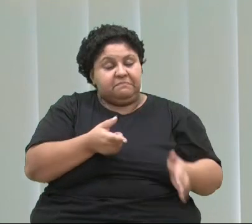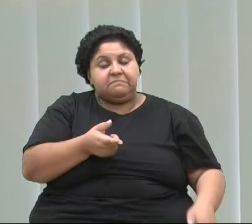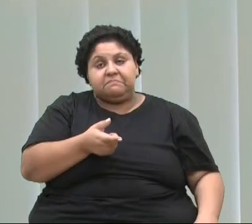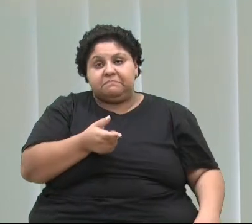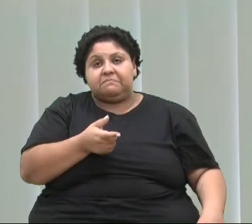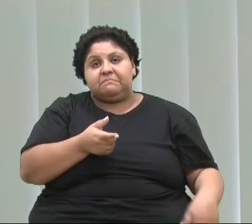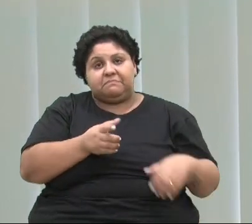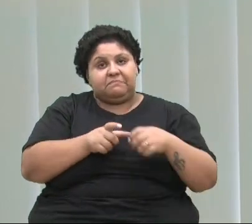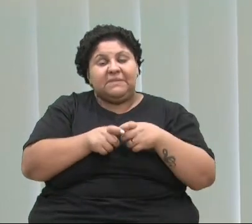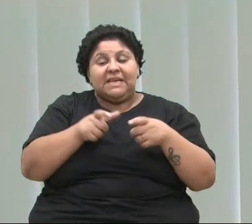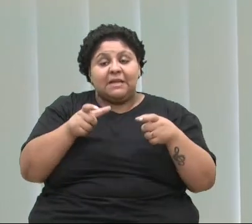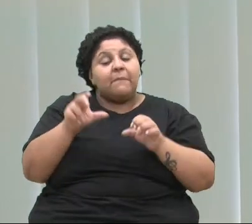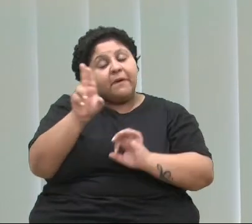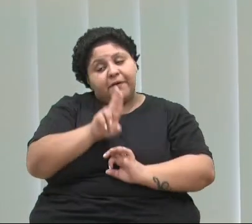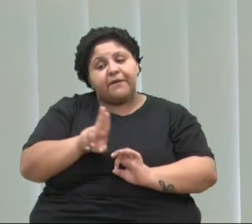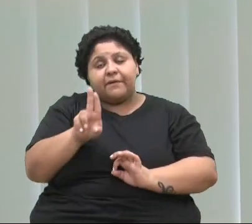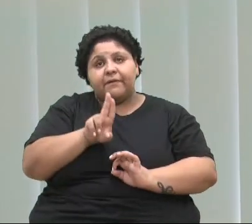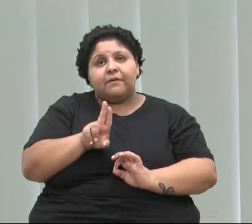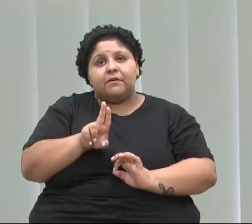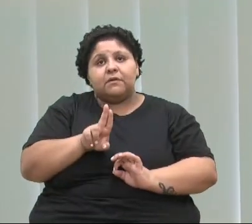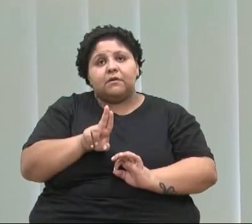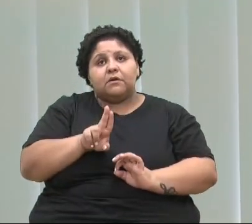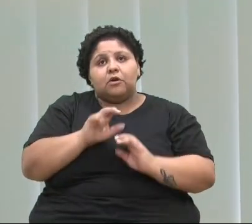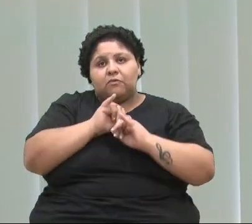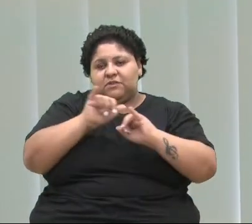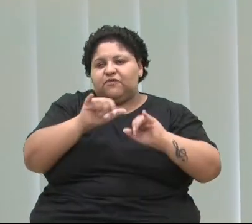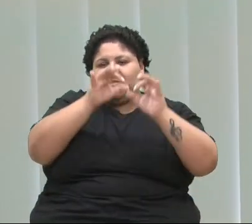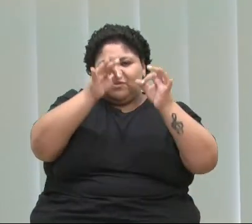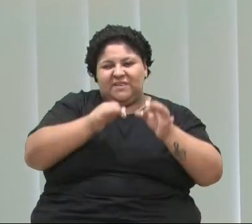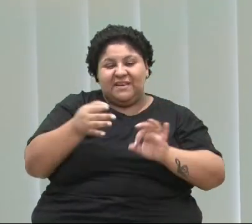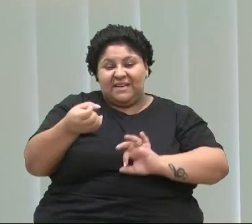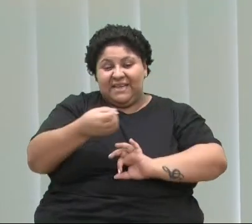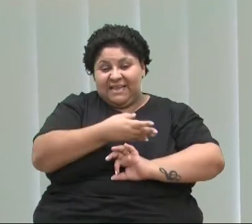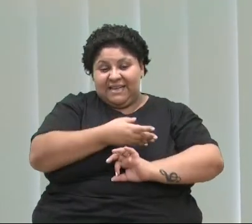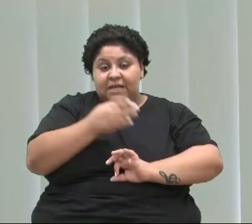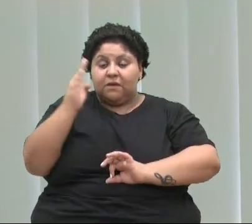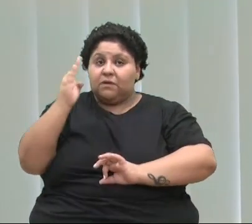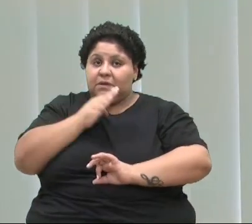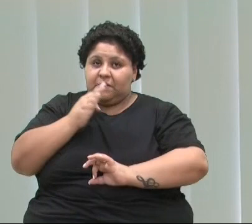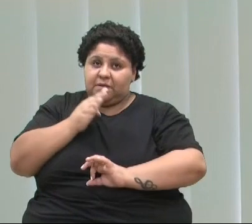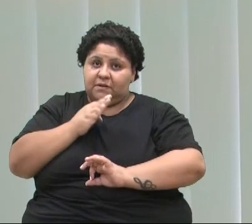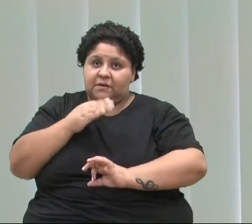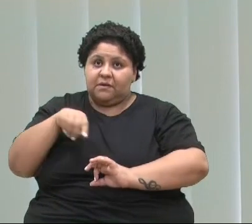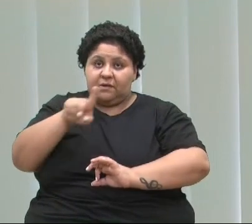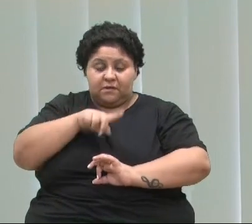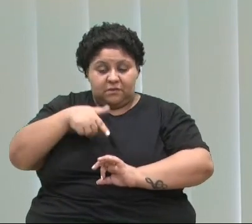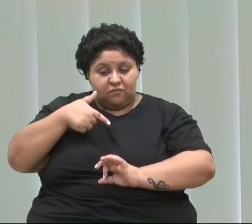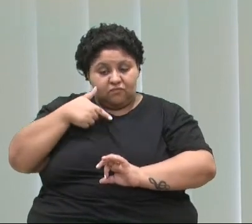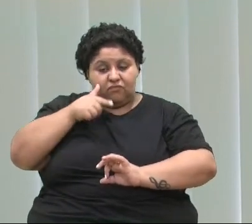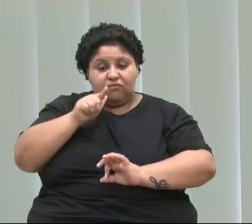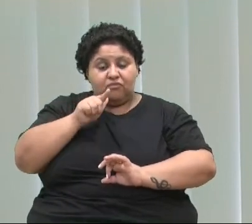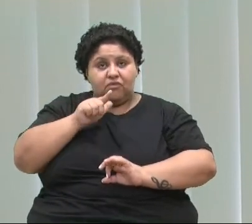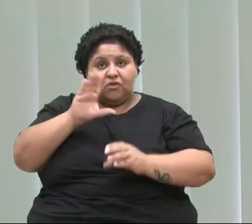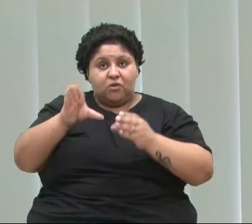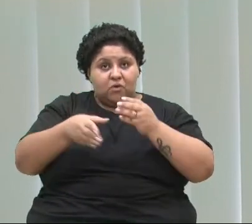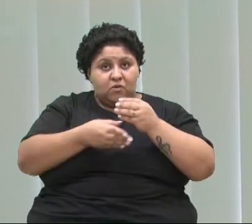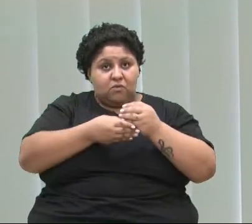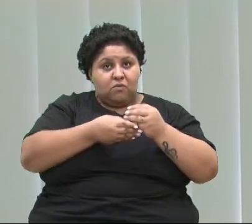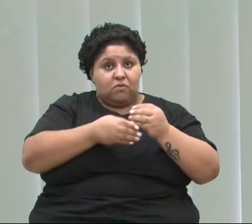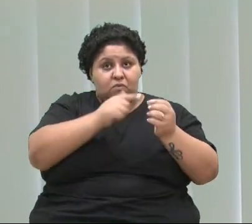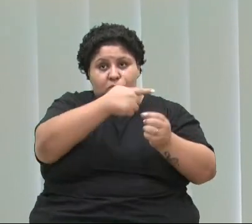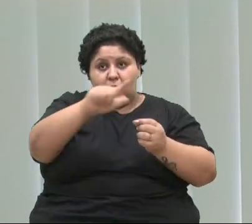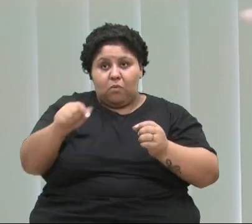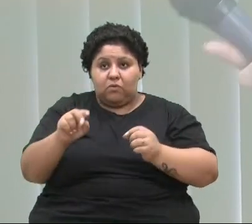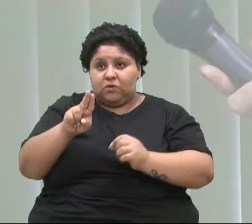pelo menos da maioria dos usuários com os dados cadastrais atualizados, seja mais rápido e a gente consiga ir incluindo outras UBSs.